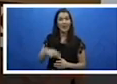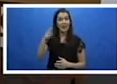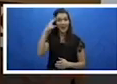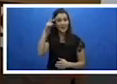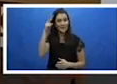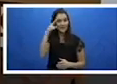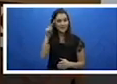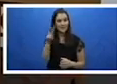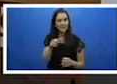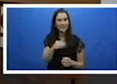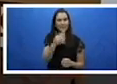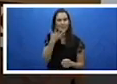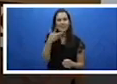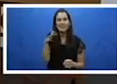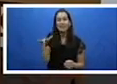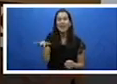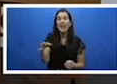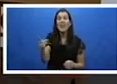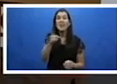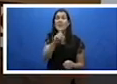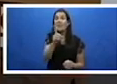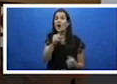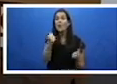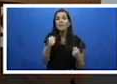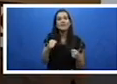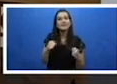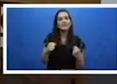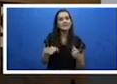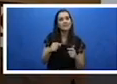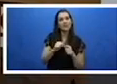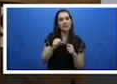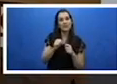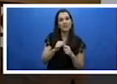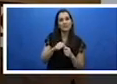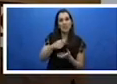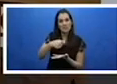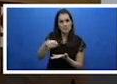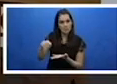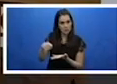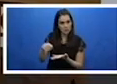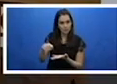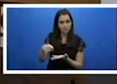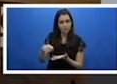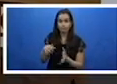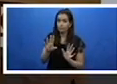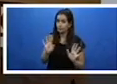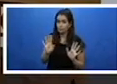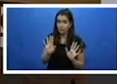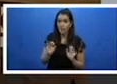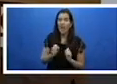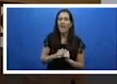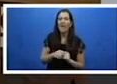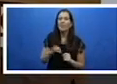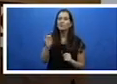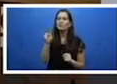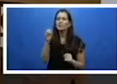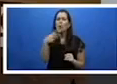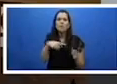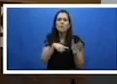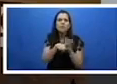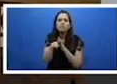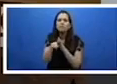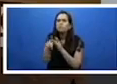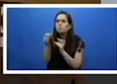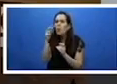Lembrando, crianças, que vocês não precisam fazer a reescrita desse texto, tá? Esse texto é mais para análise e